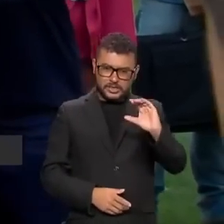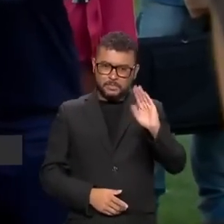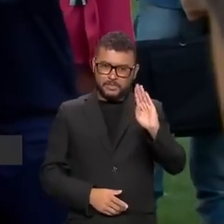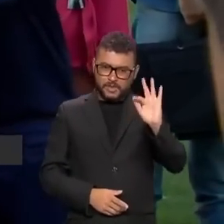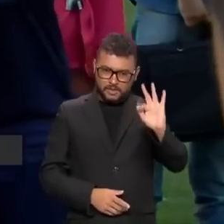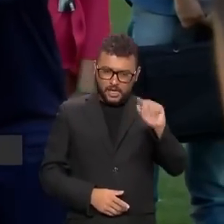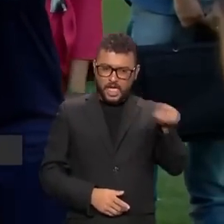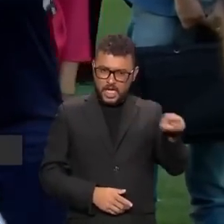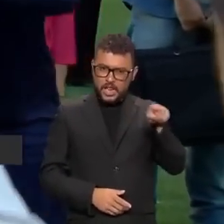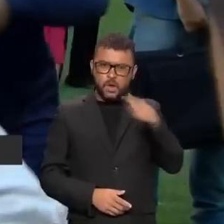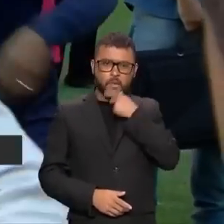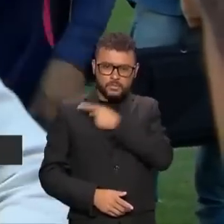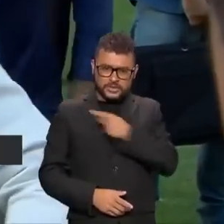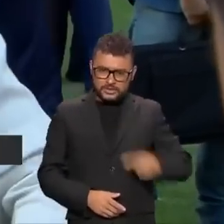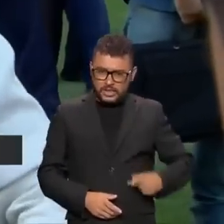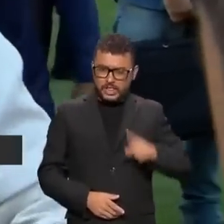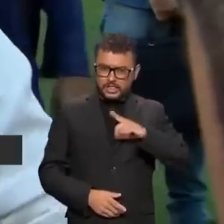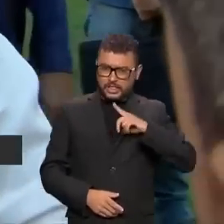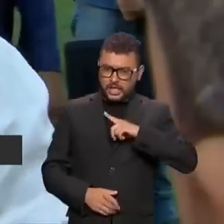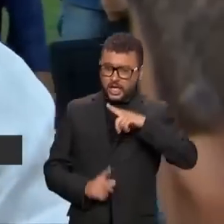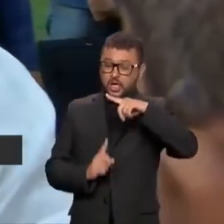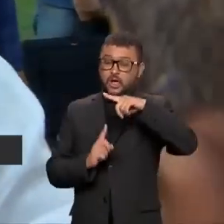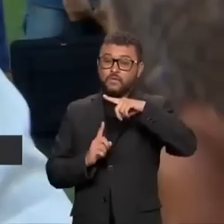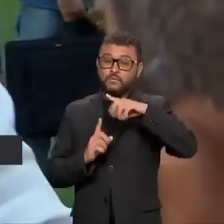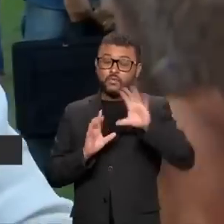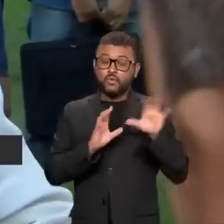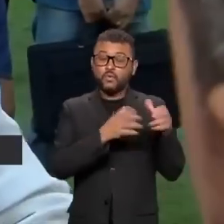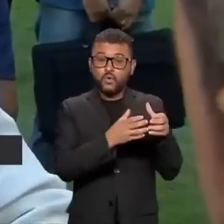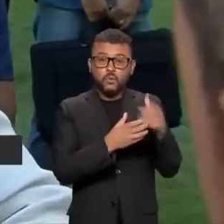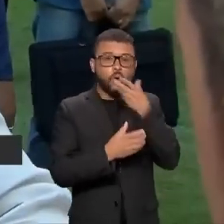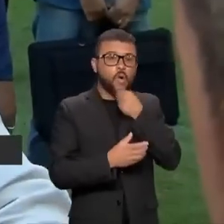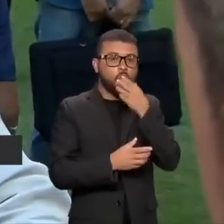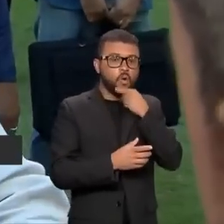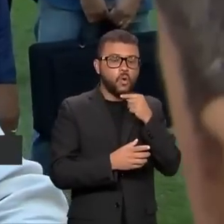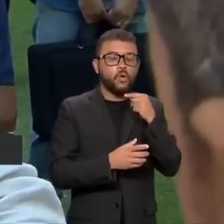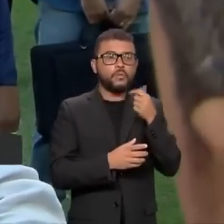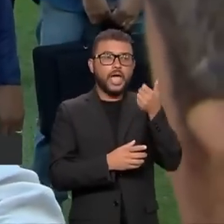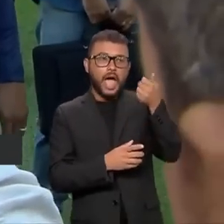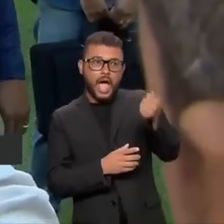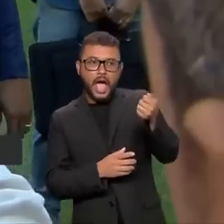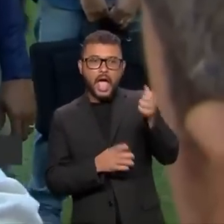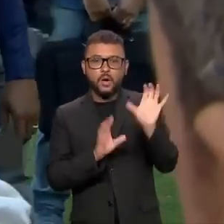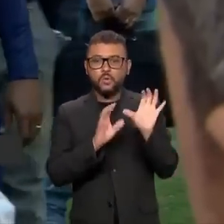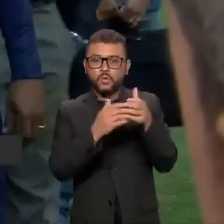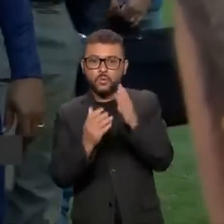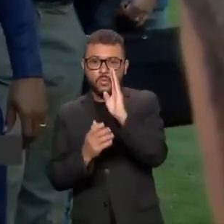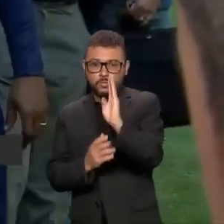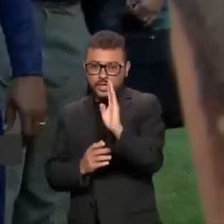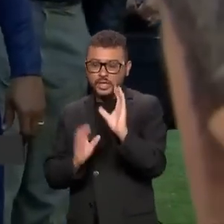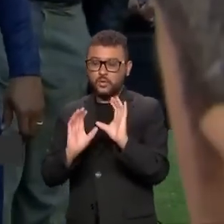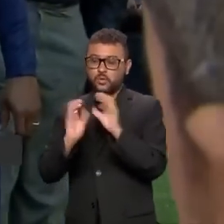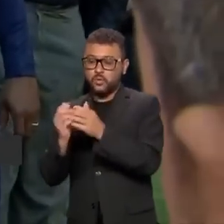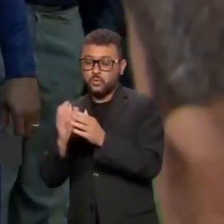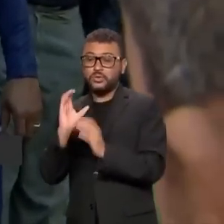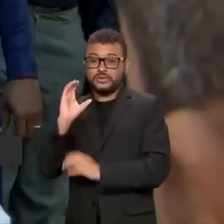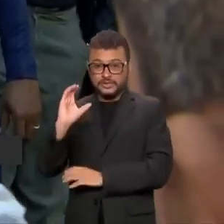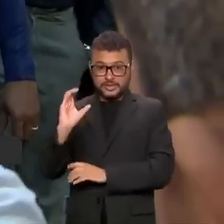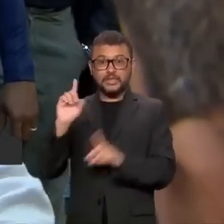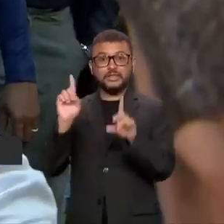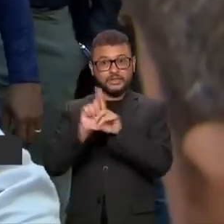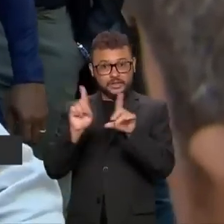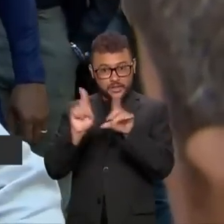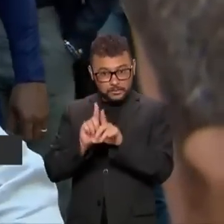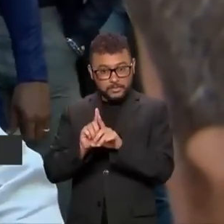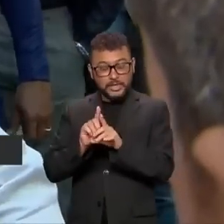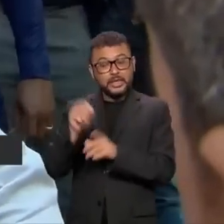que os times profissionais masculino da Série A, da Série B, da Série C, tem que ter departamento